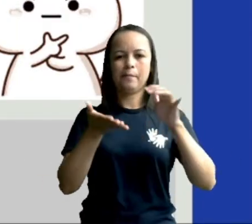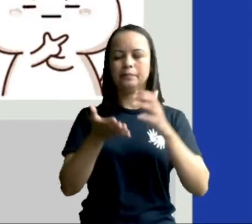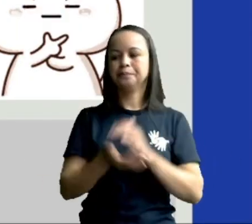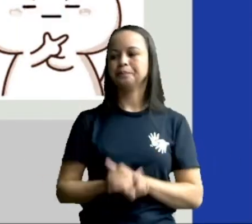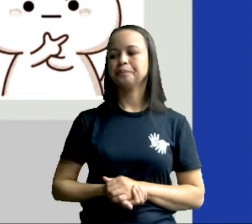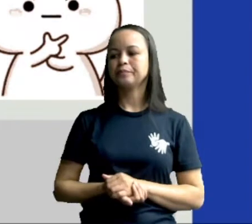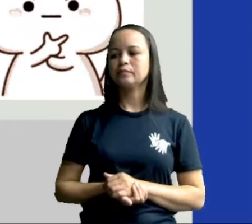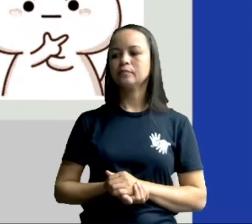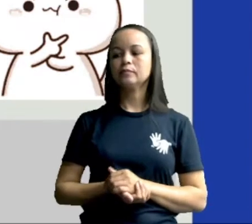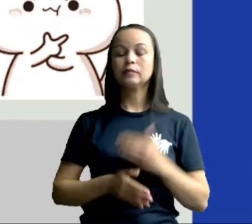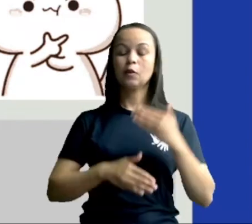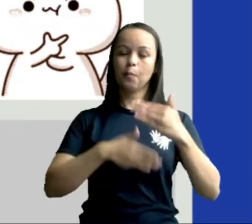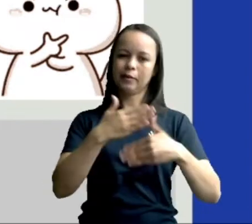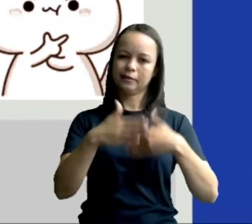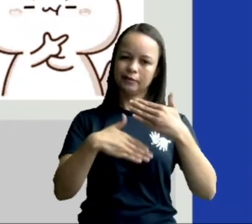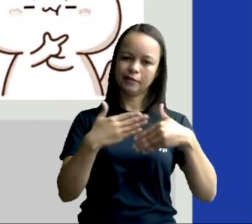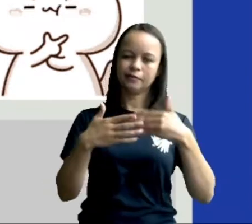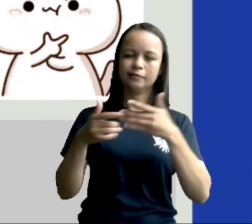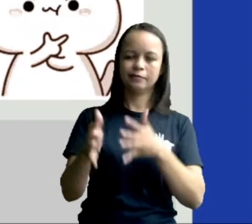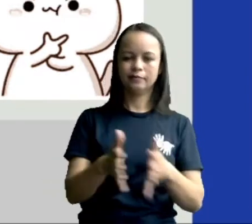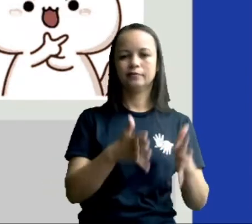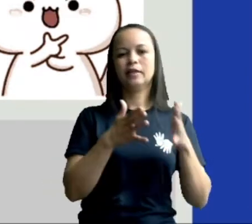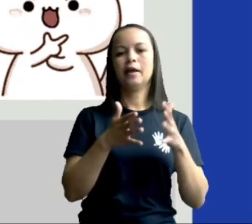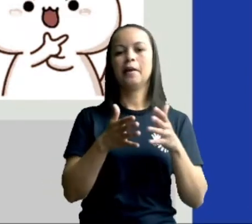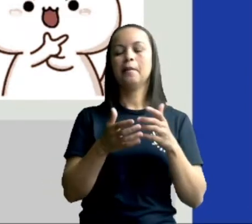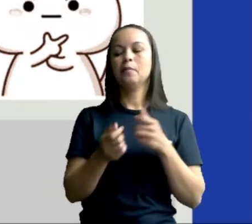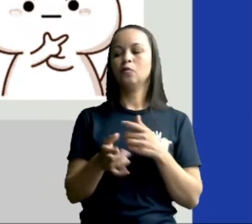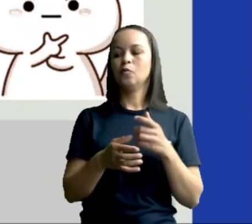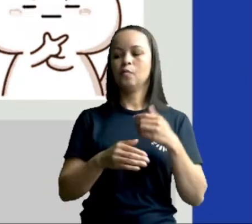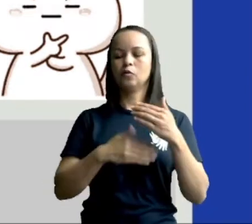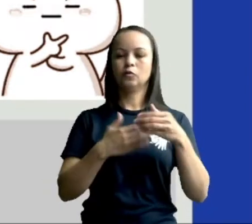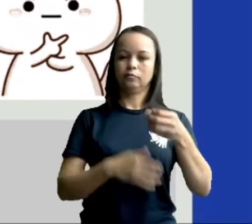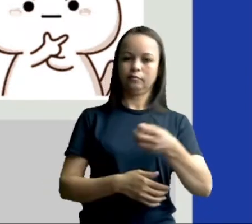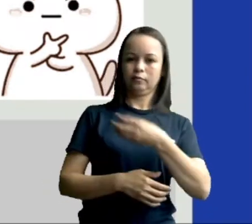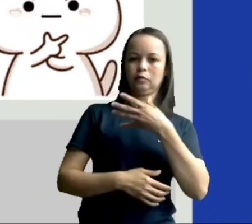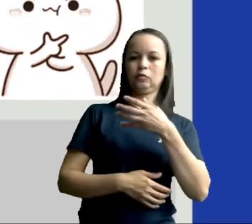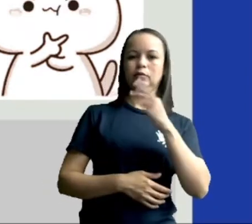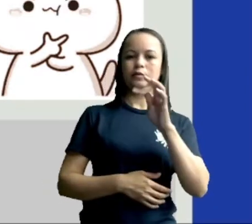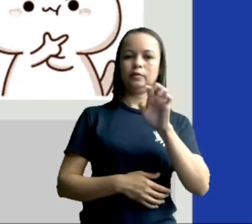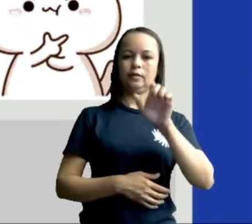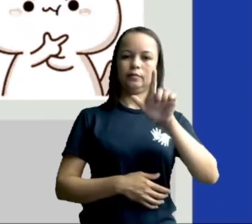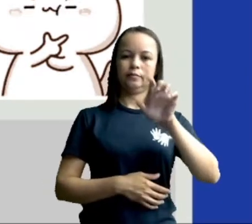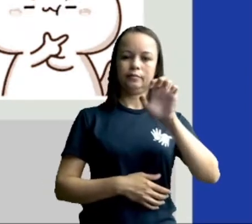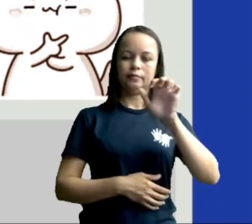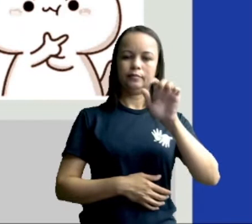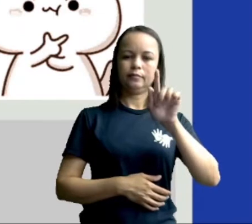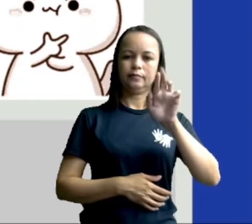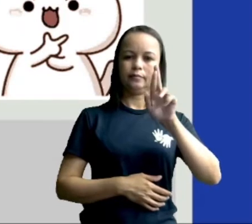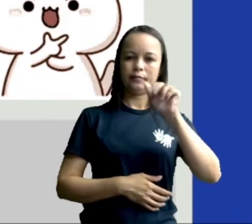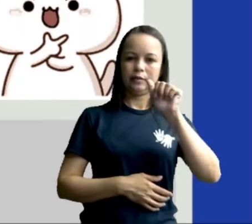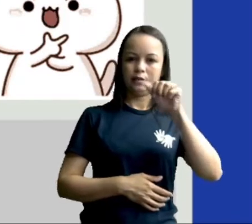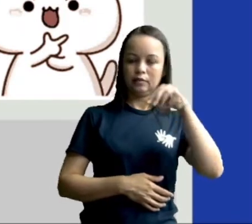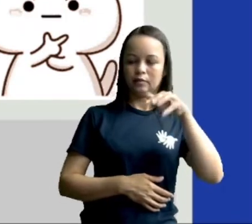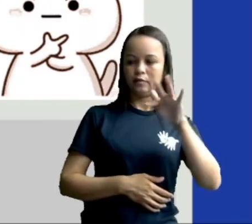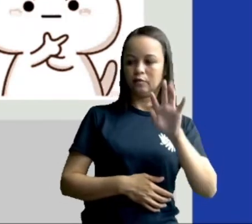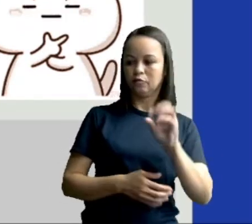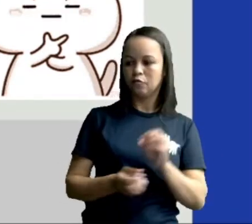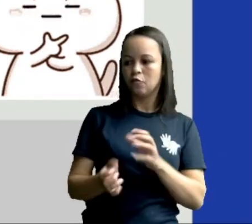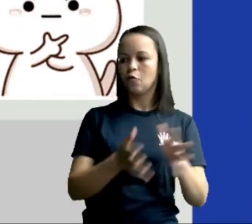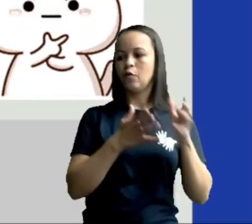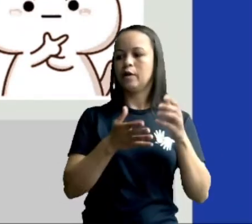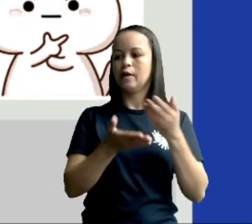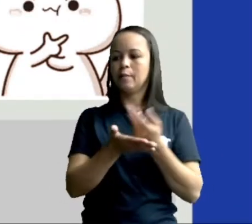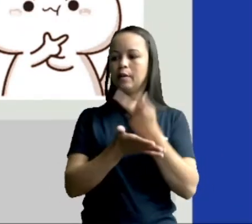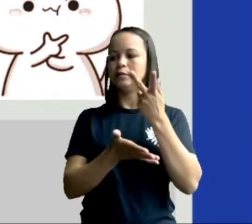Olha aí, ó, passados os tempos, modernizou-se o telégrafo e apareceu o código Morse, em